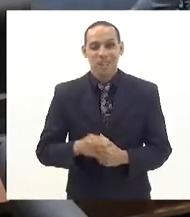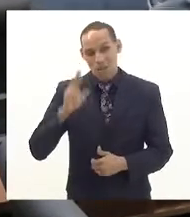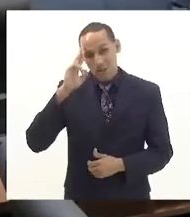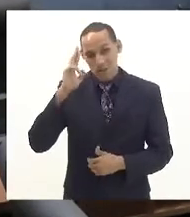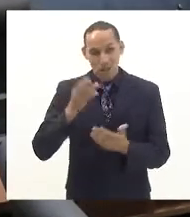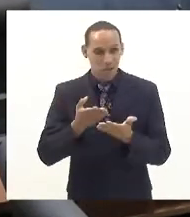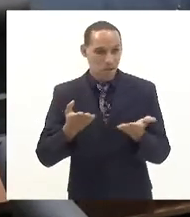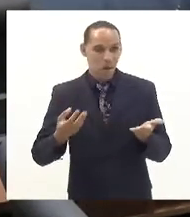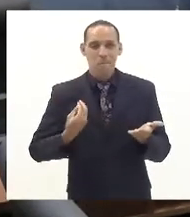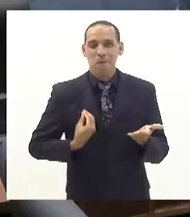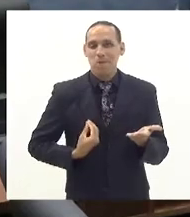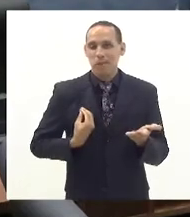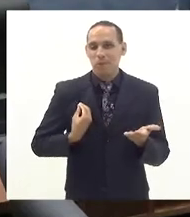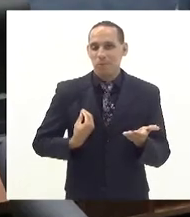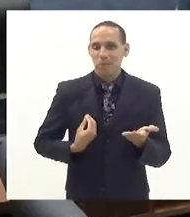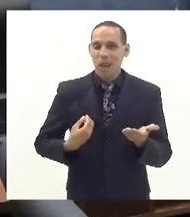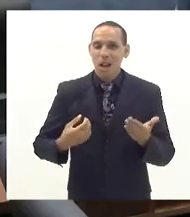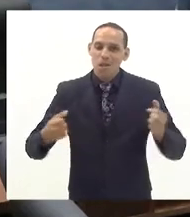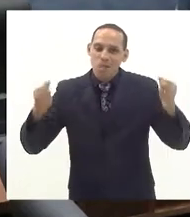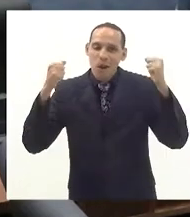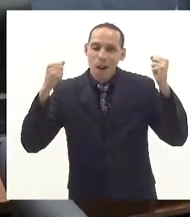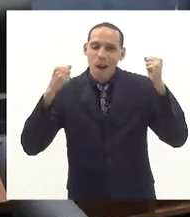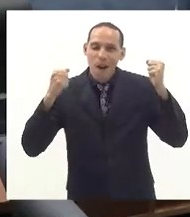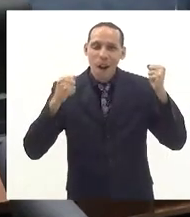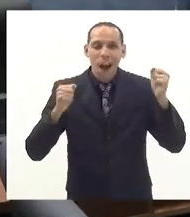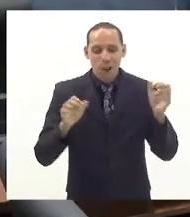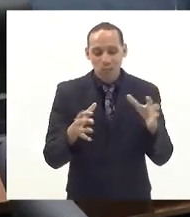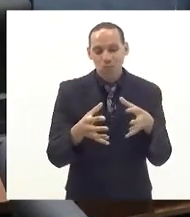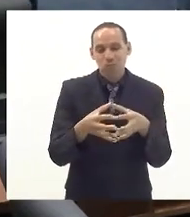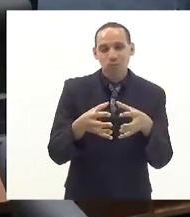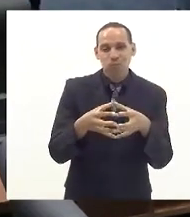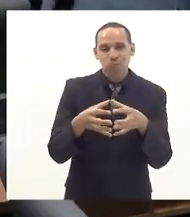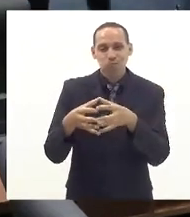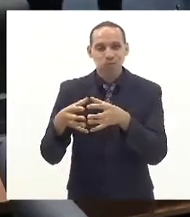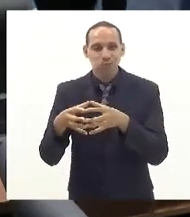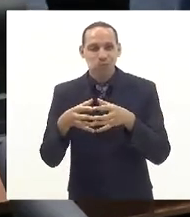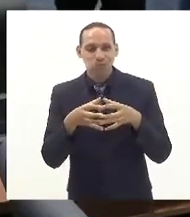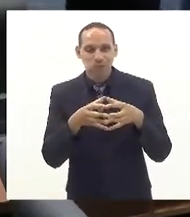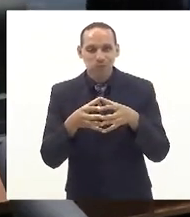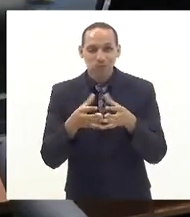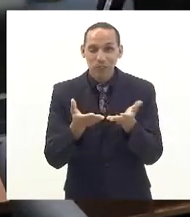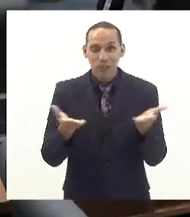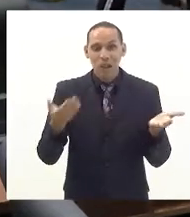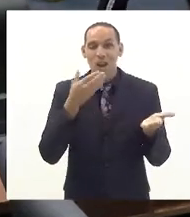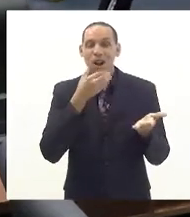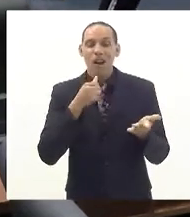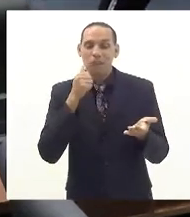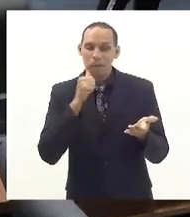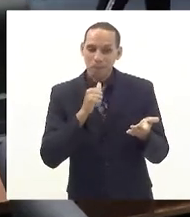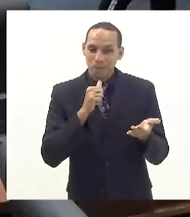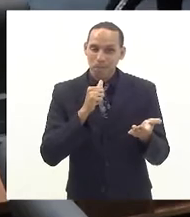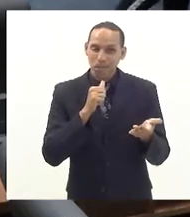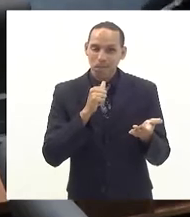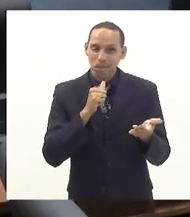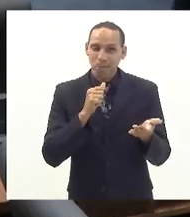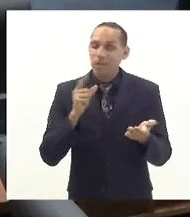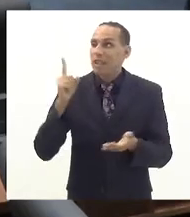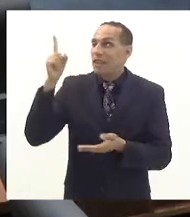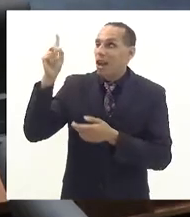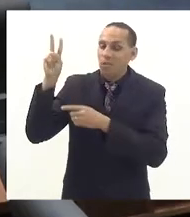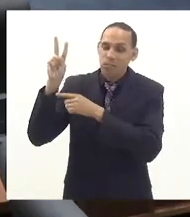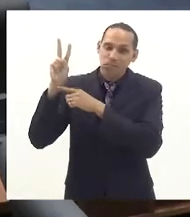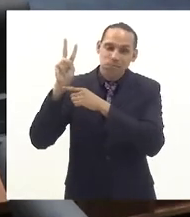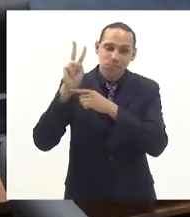autoridades presentes, nossas torcidas organizadas, senhoras e senhores, sob a proteção